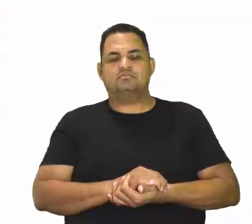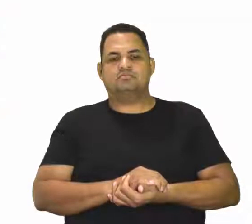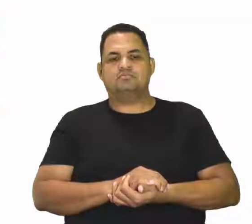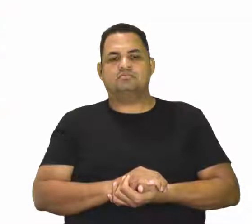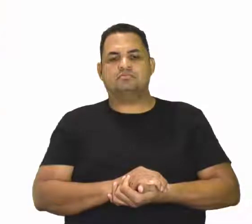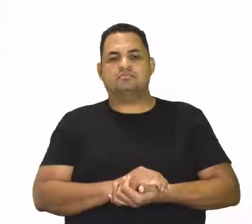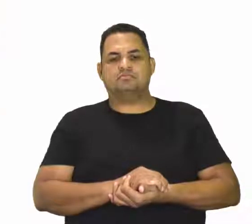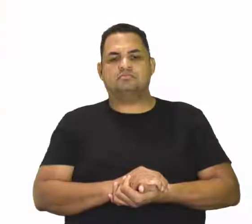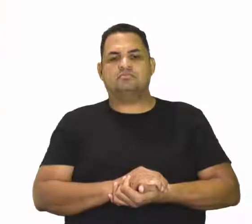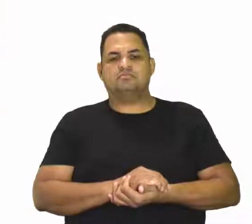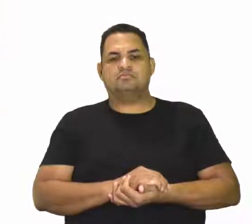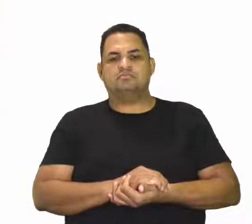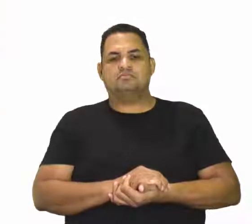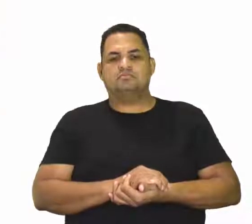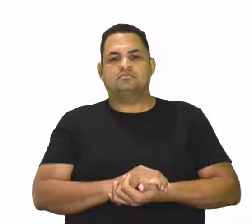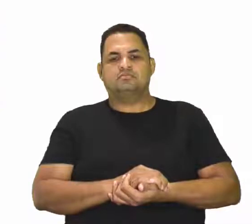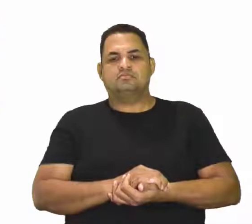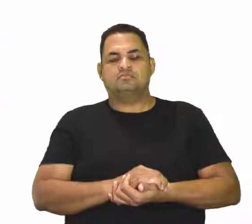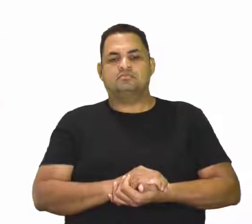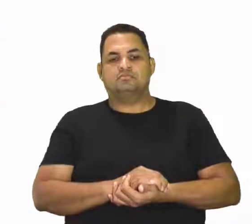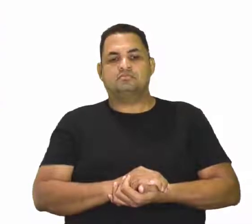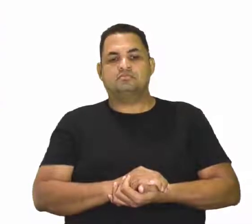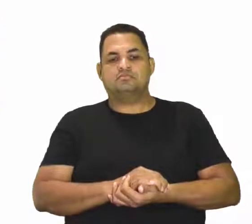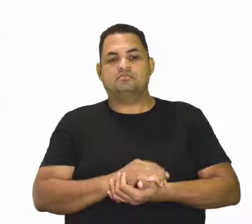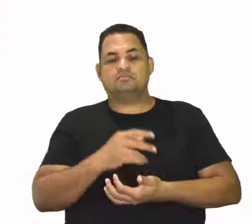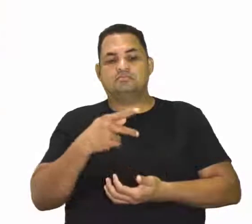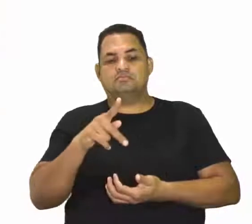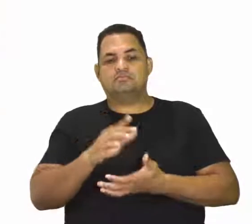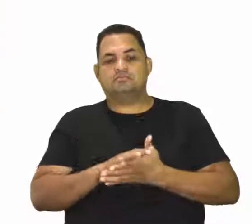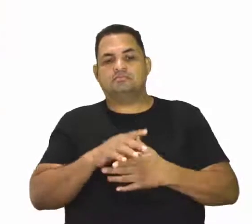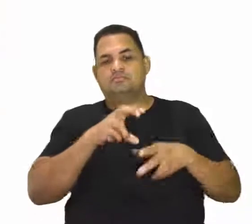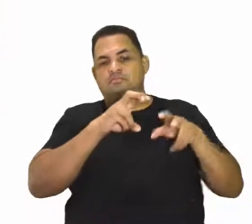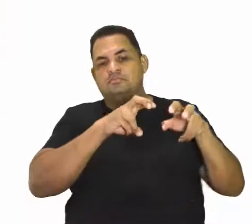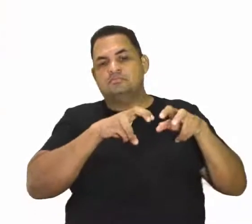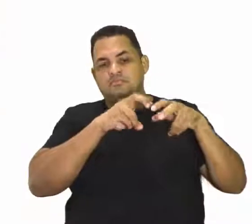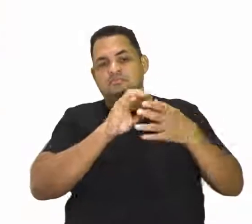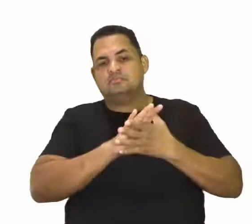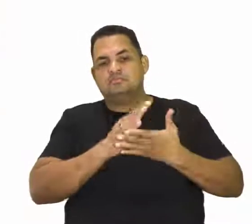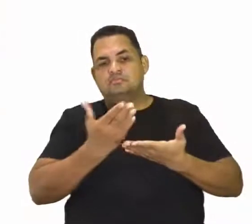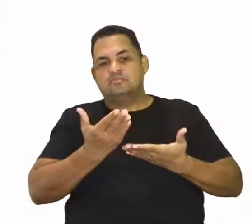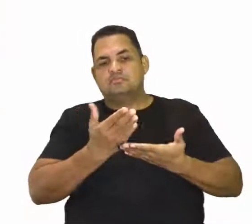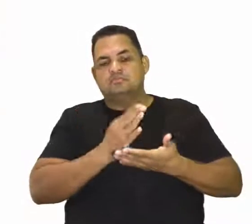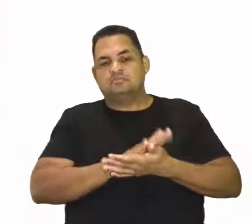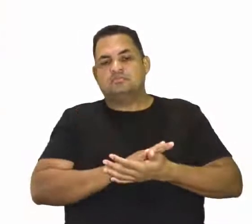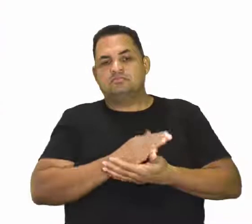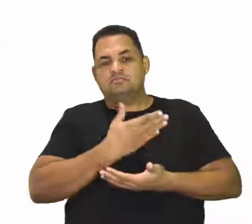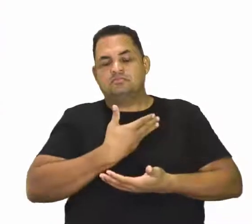vamos lá, termina de ler já, tomar decisão para a agricultura e para o órgão público.